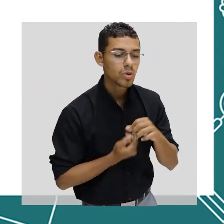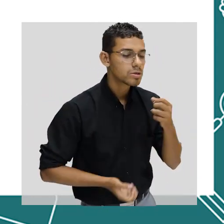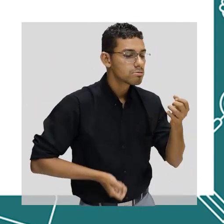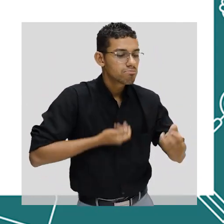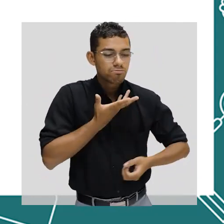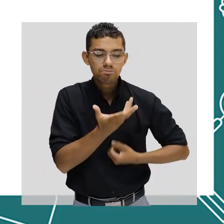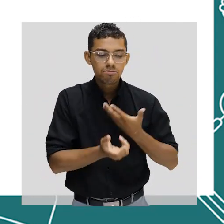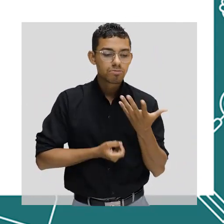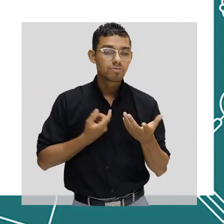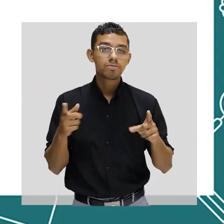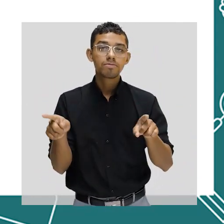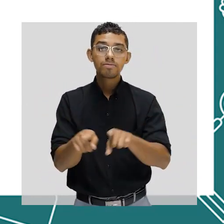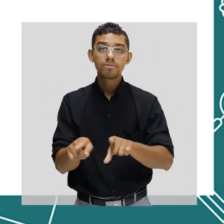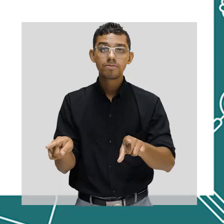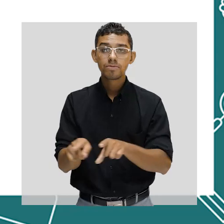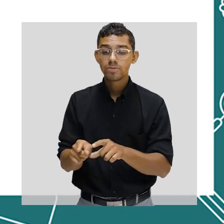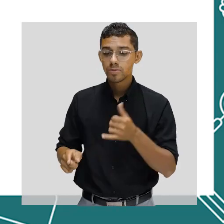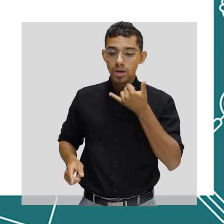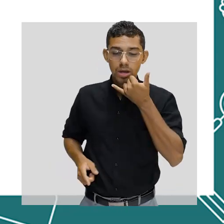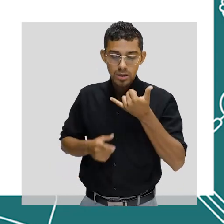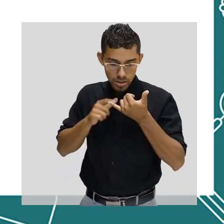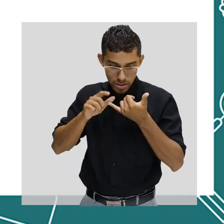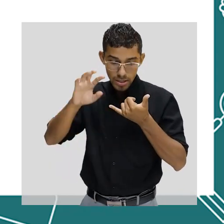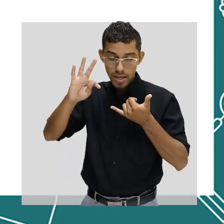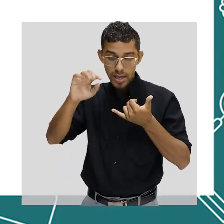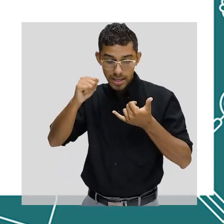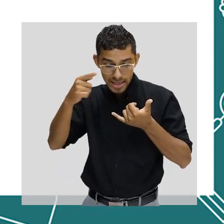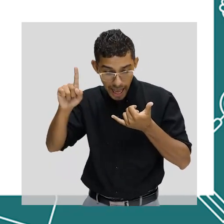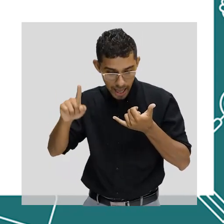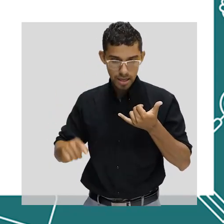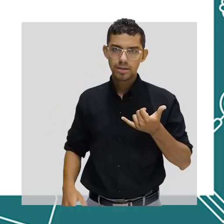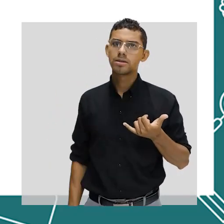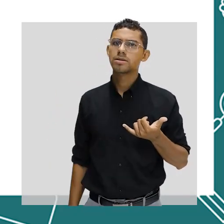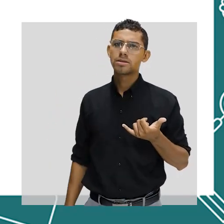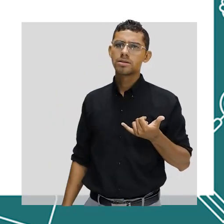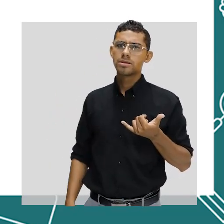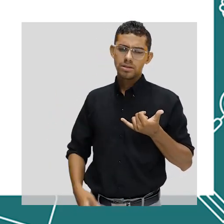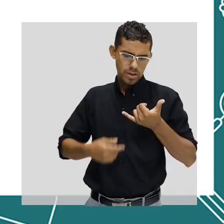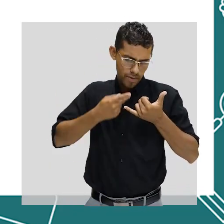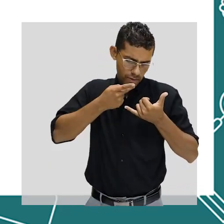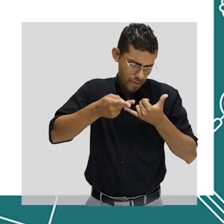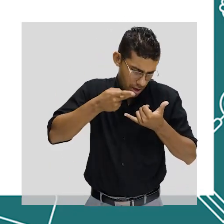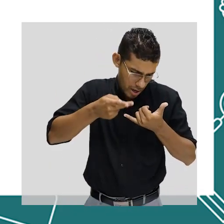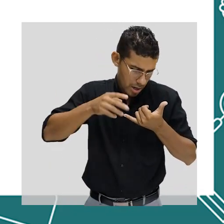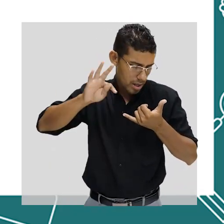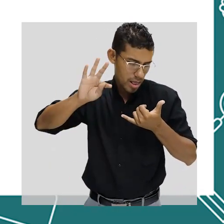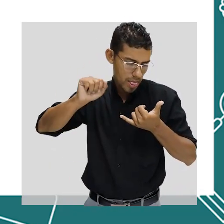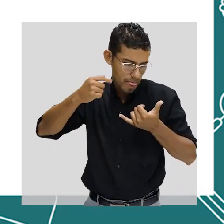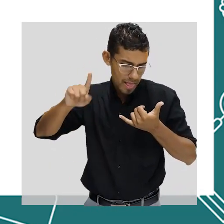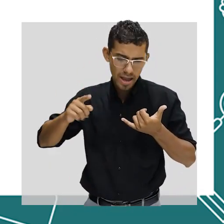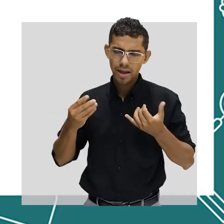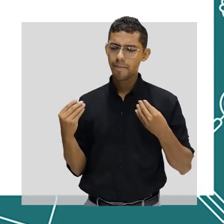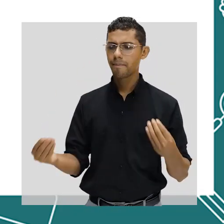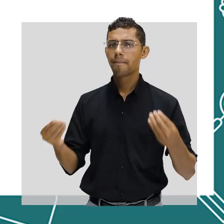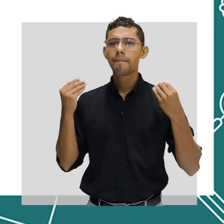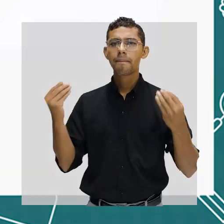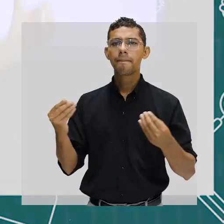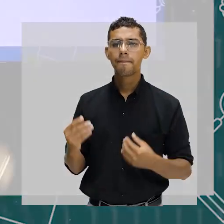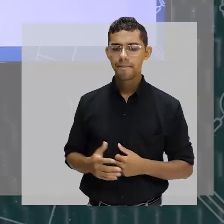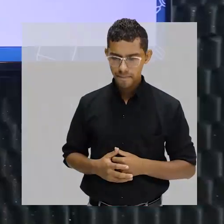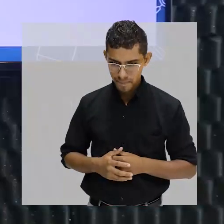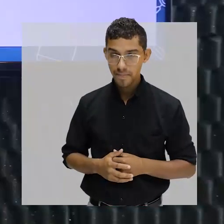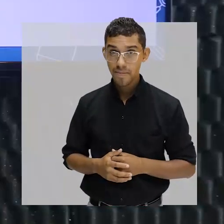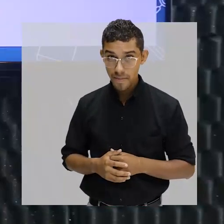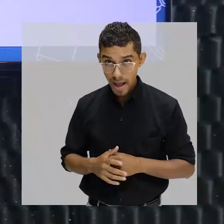expressar. Inclusive mandar áudio falando, tá, pelo amor de Deus, pra quê? Pra